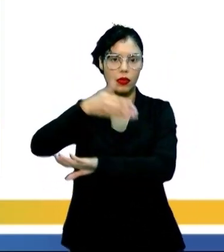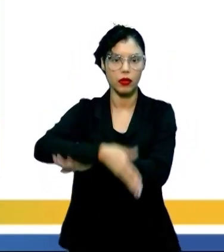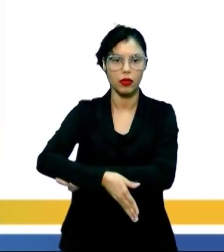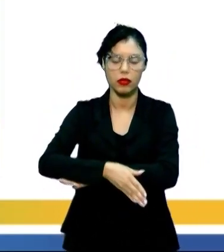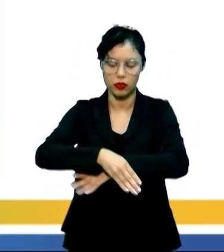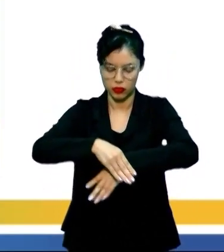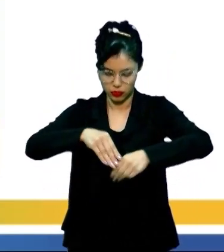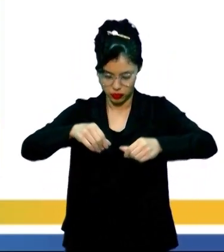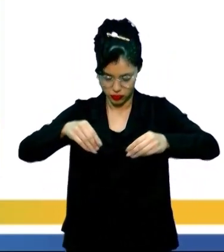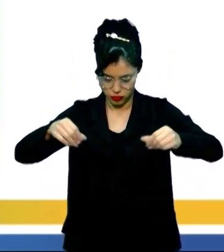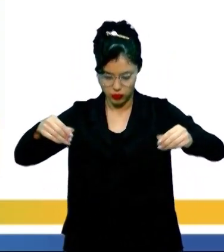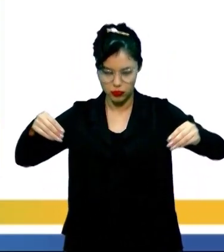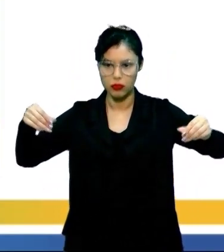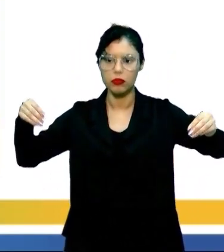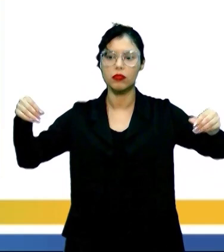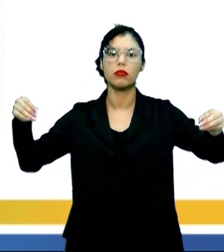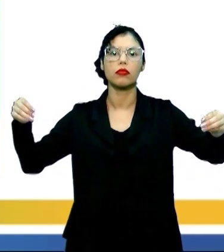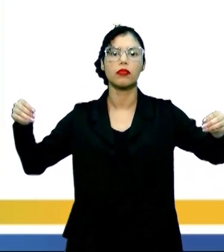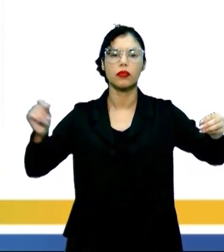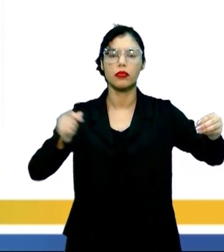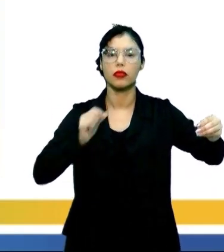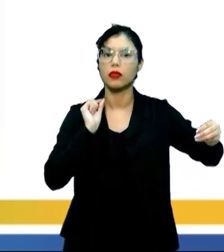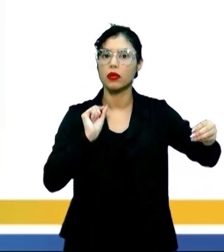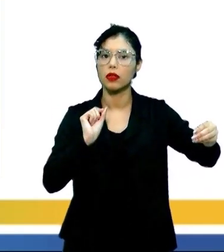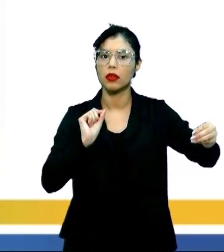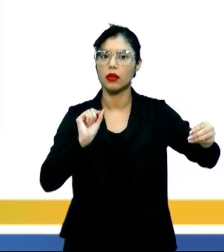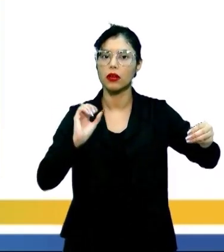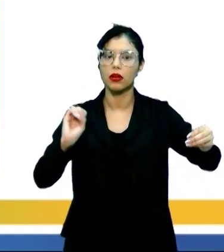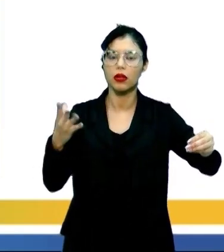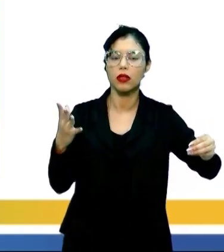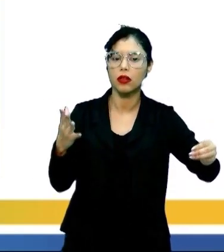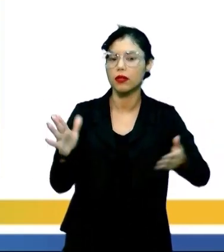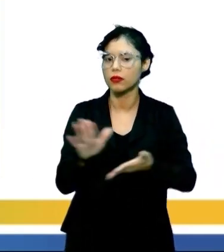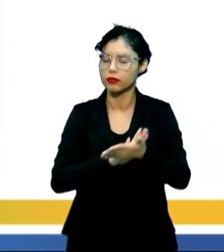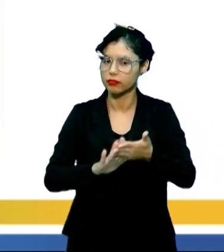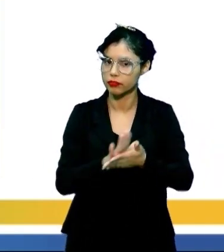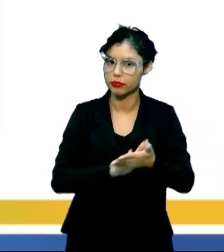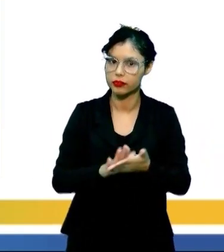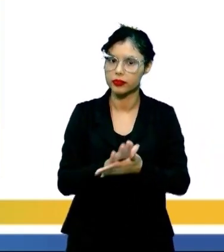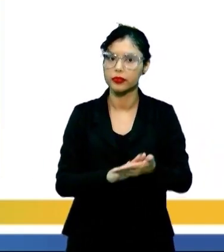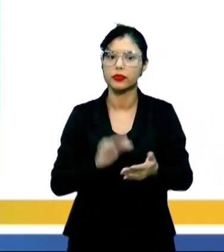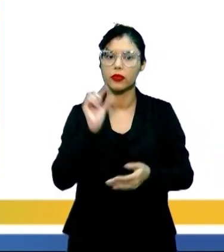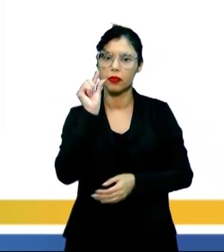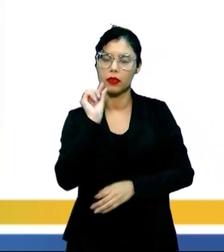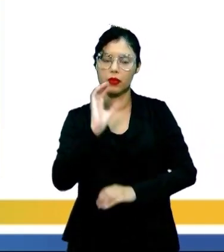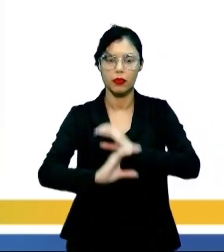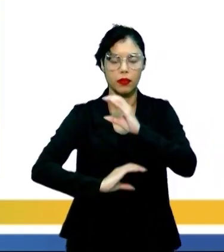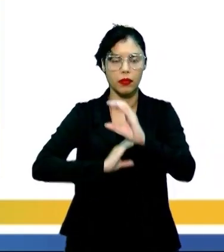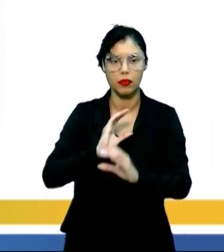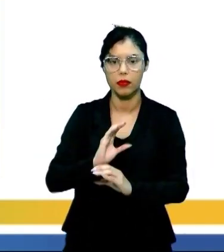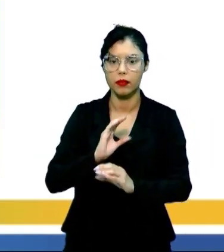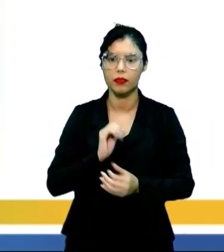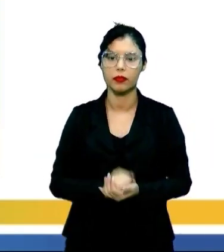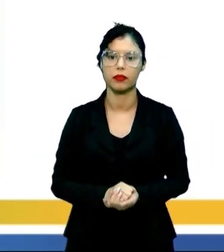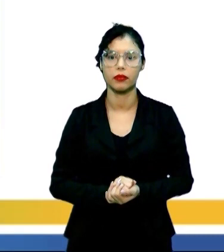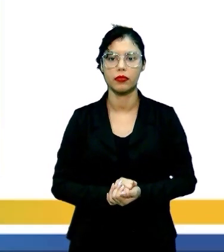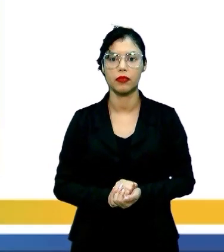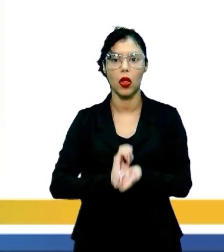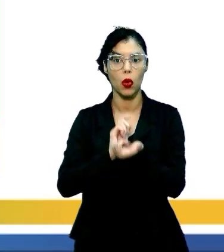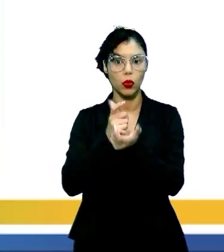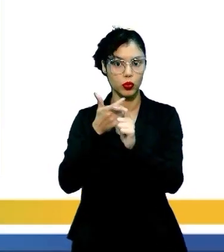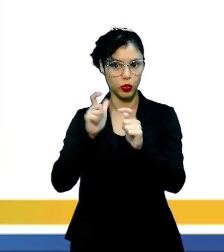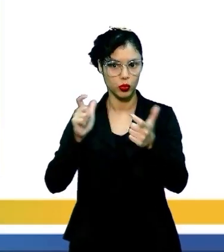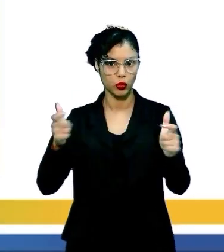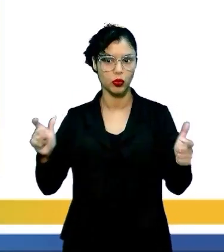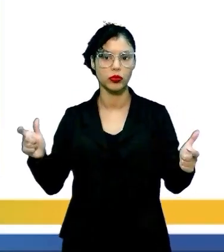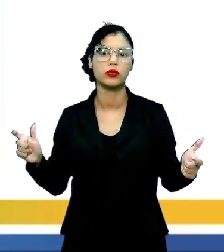solo. Legal. Participou algum ser vivo aí? Nenhum. Então, esse é o pequeno ciclo da água. O grande